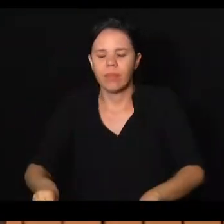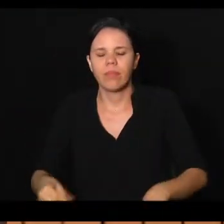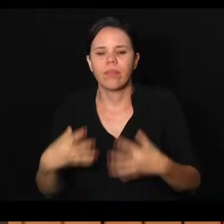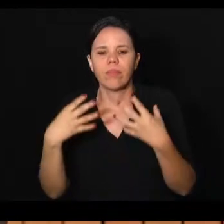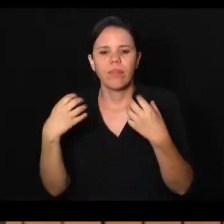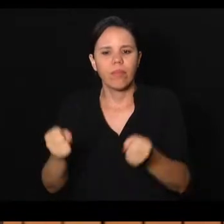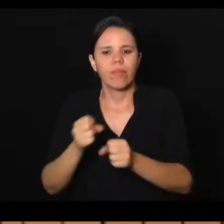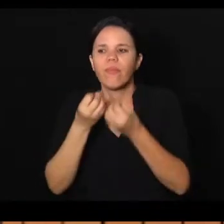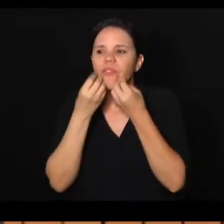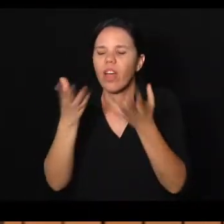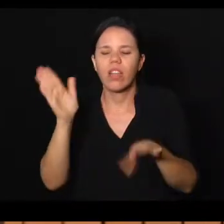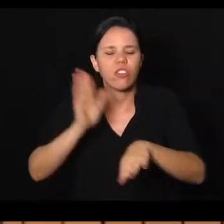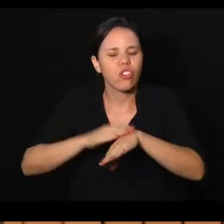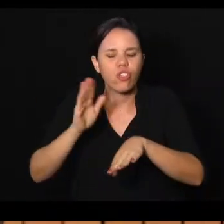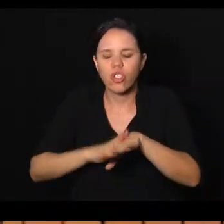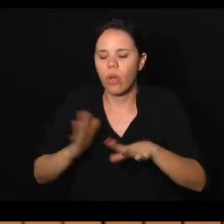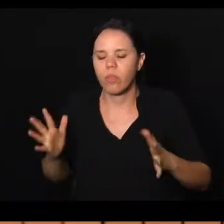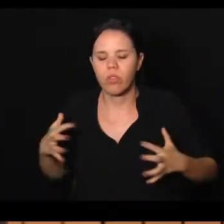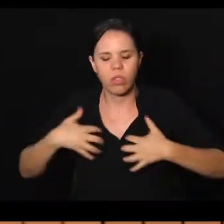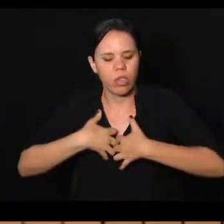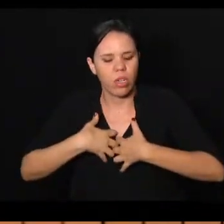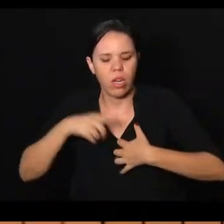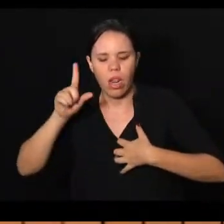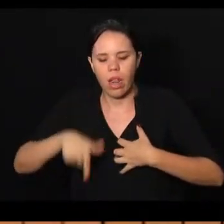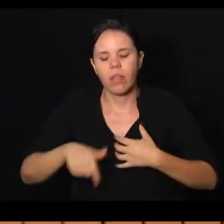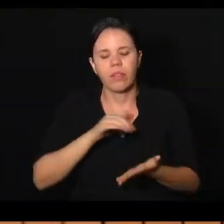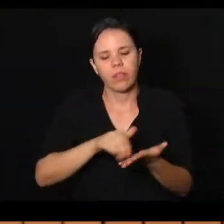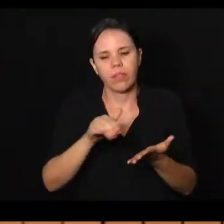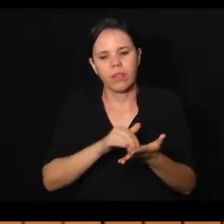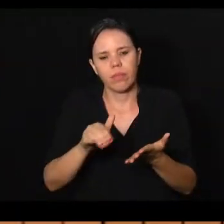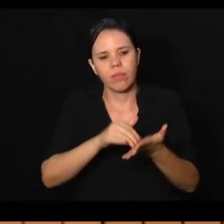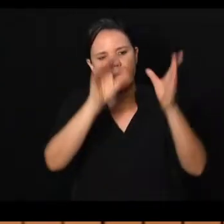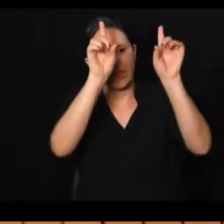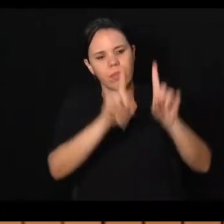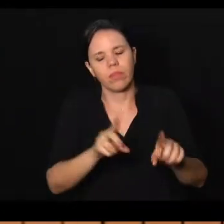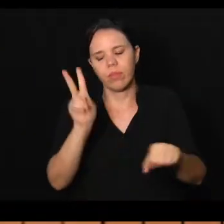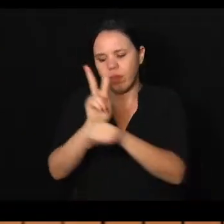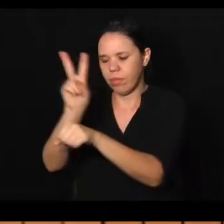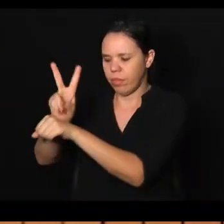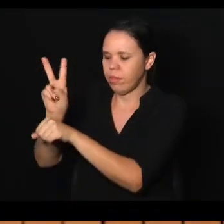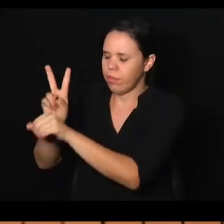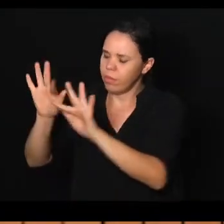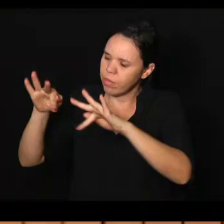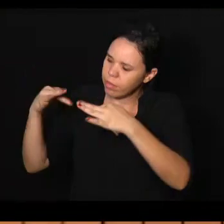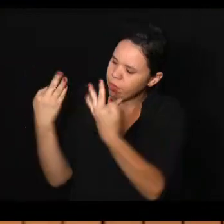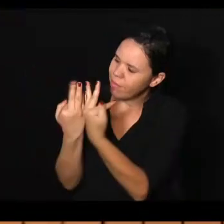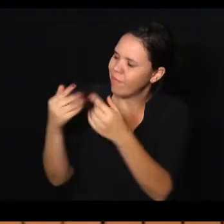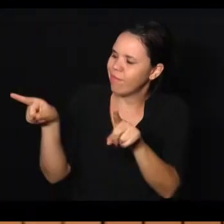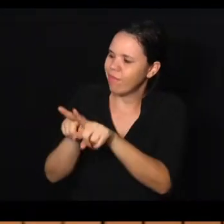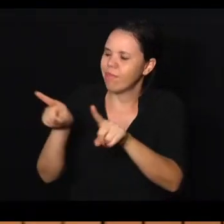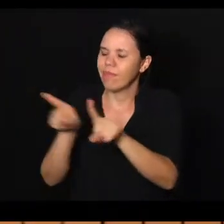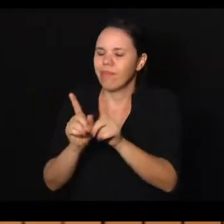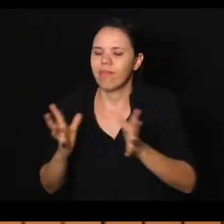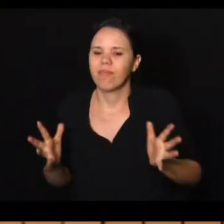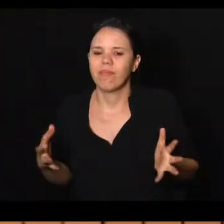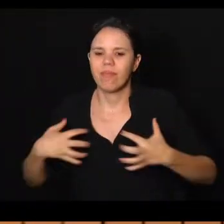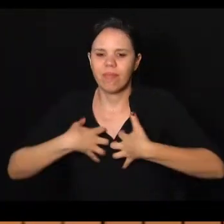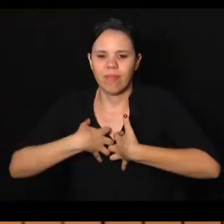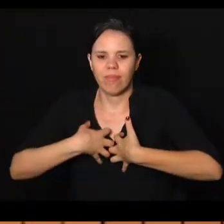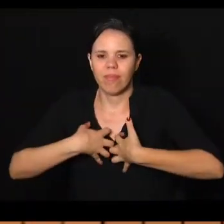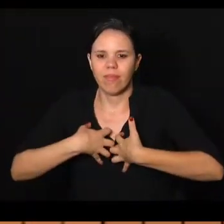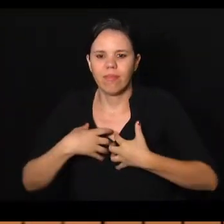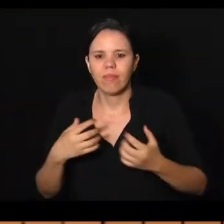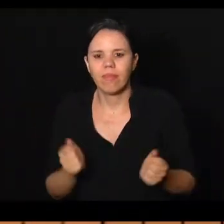falar apenas do autista nessa secretaria. Nós vamos cuidar da família do autista. Nós vamos cuidar da